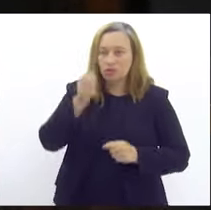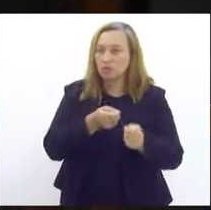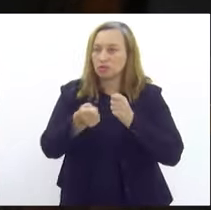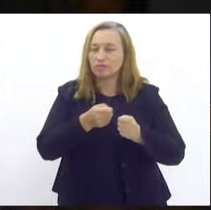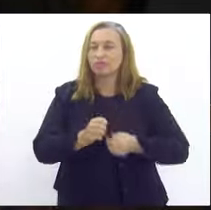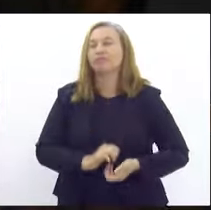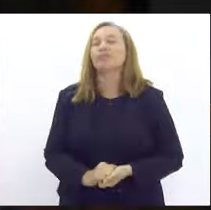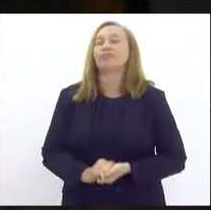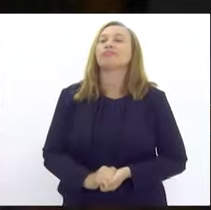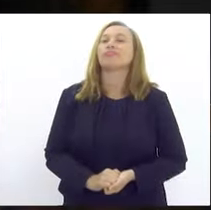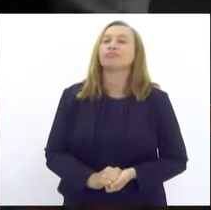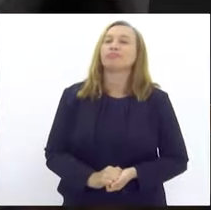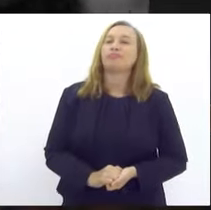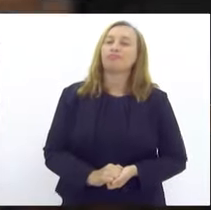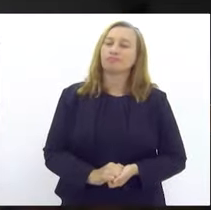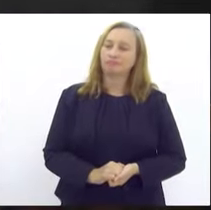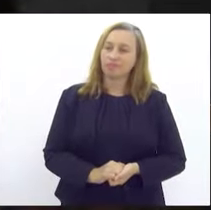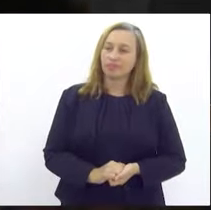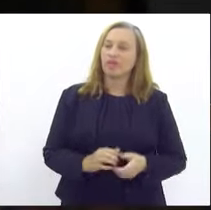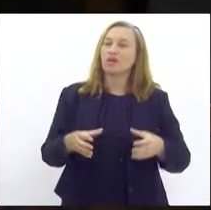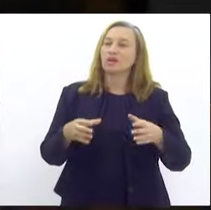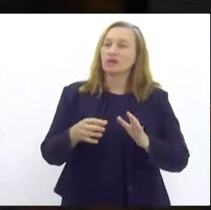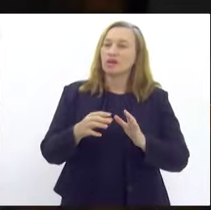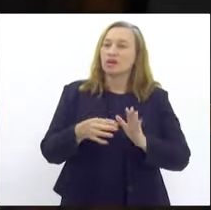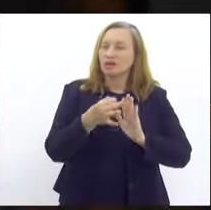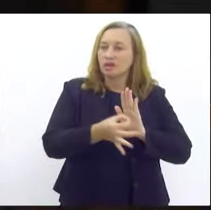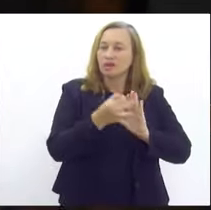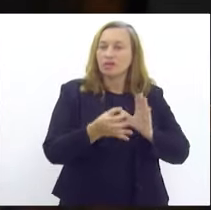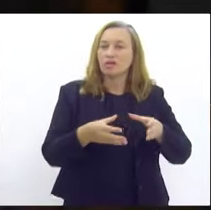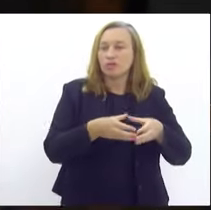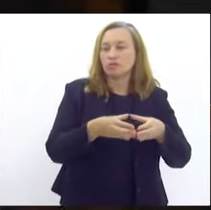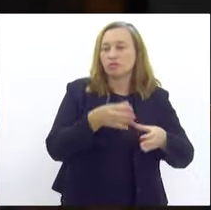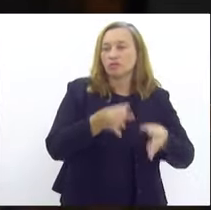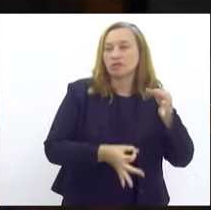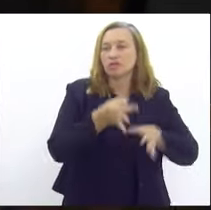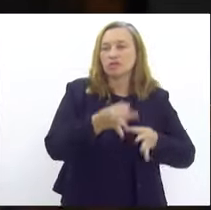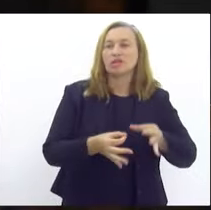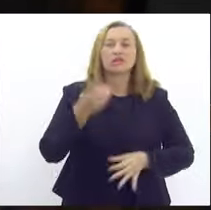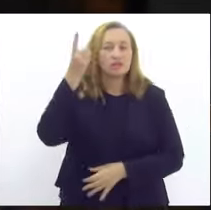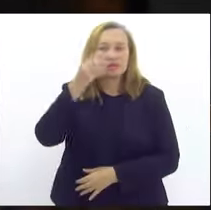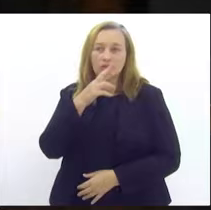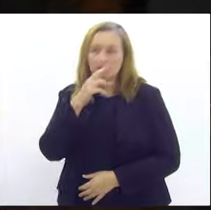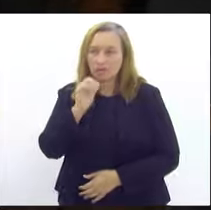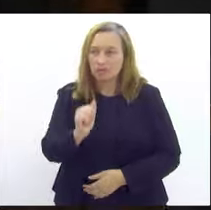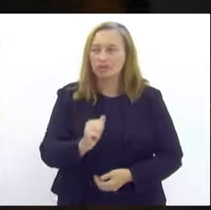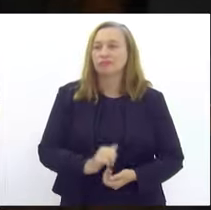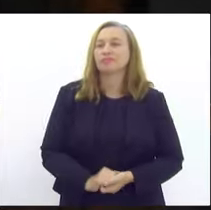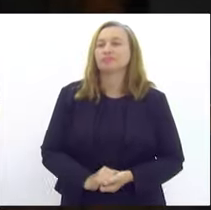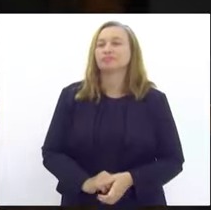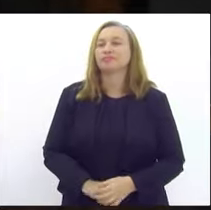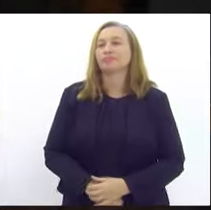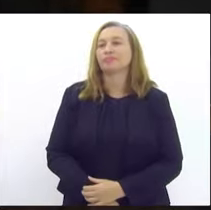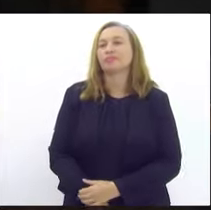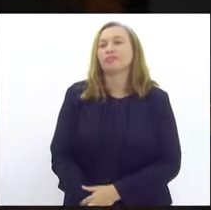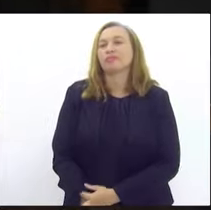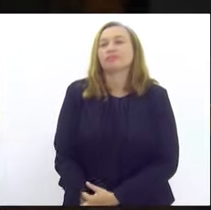e Controle. Para emitir parecer pela Comissão de Constituição e Justiça, deputado Rodrigo Amorim.